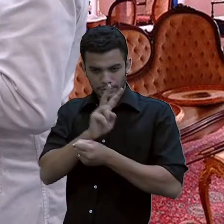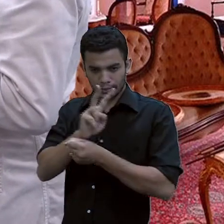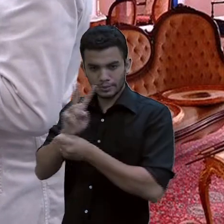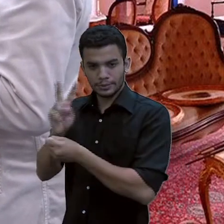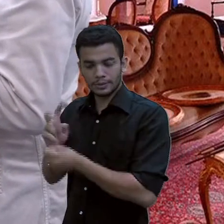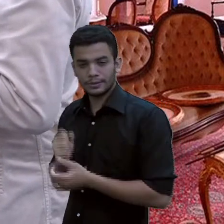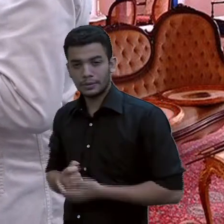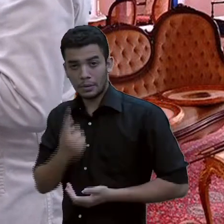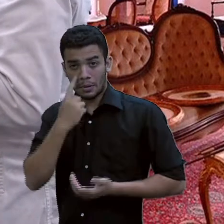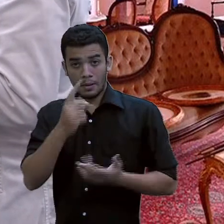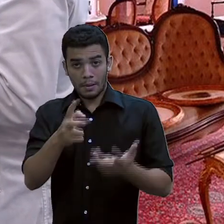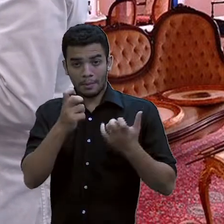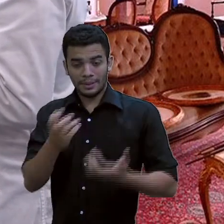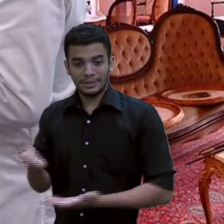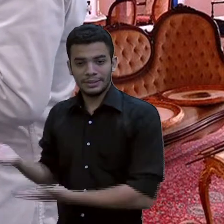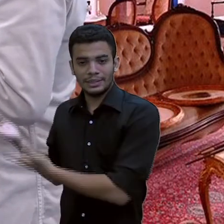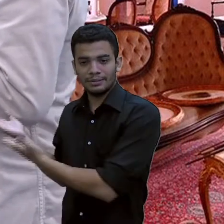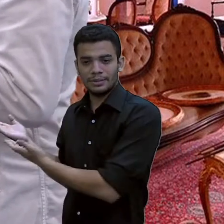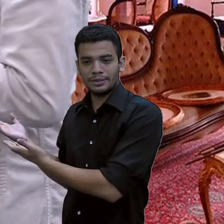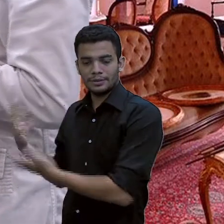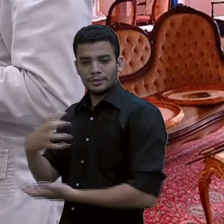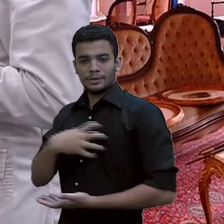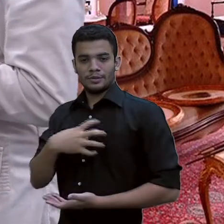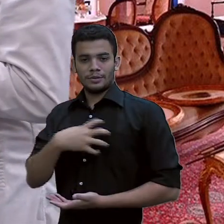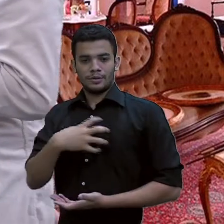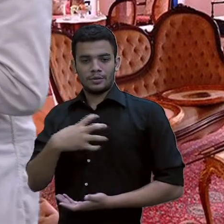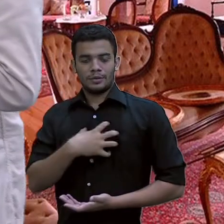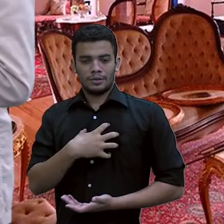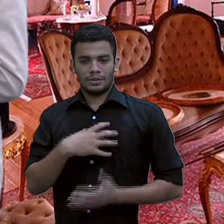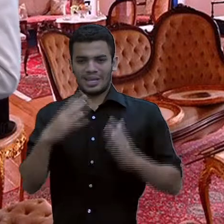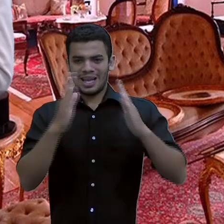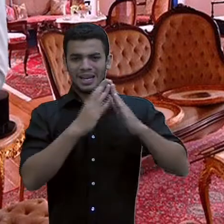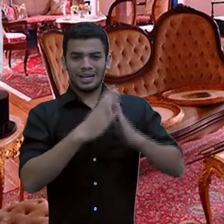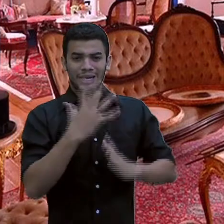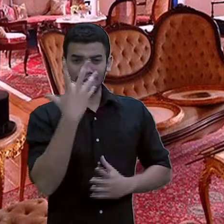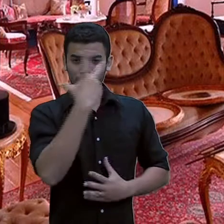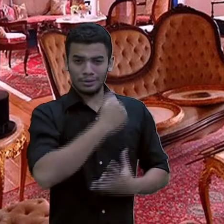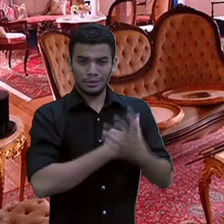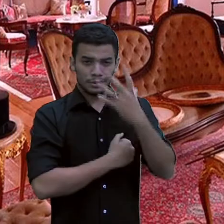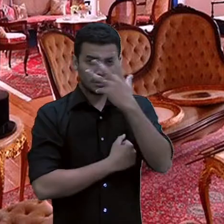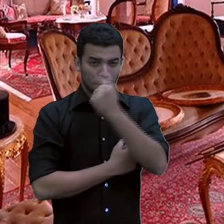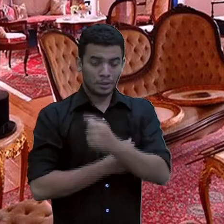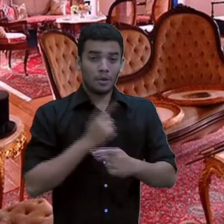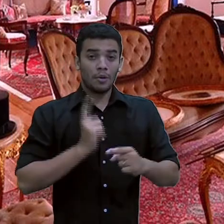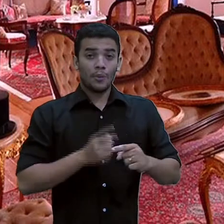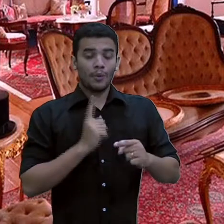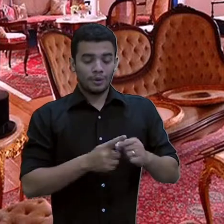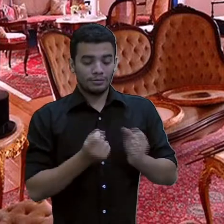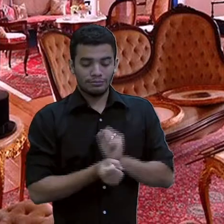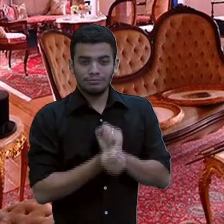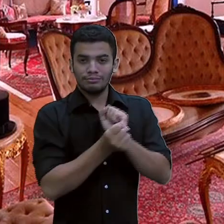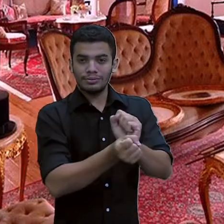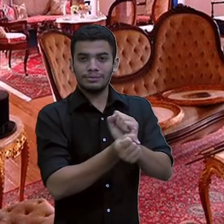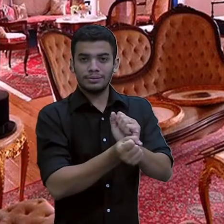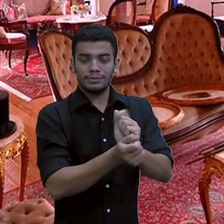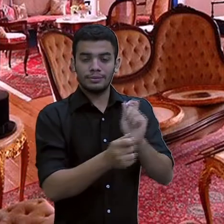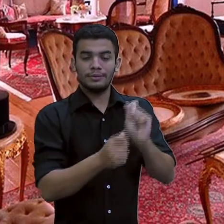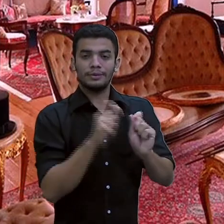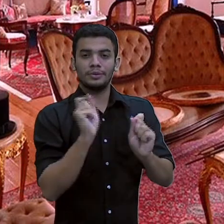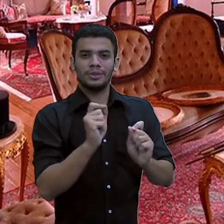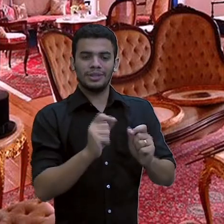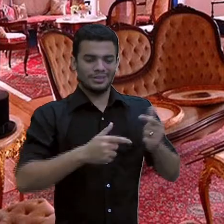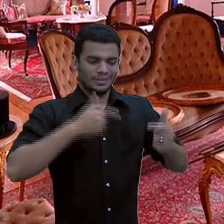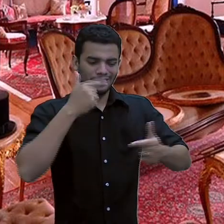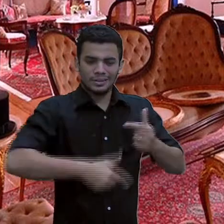gerada com a cana-de-açúcar, com os engenhos, como que o interior das casas, mobílias, o interior